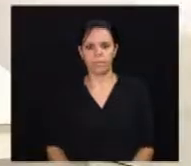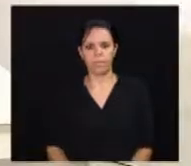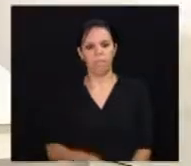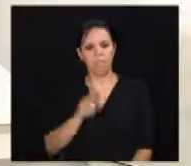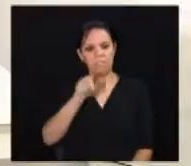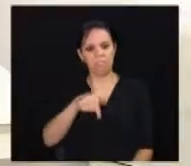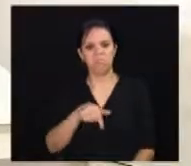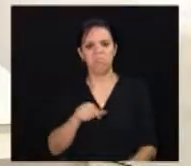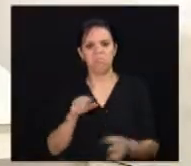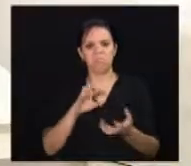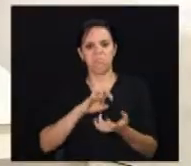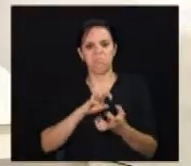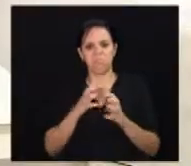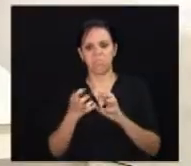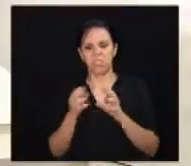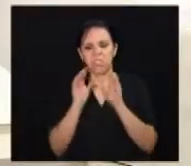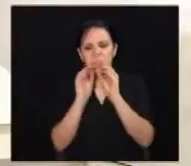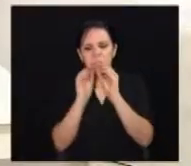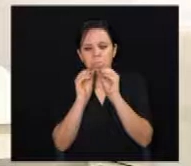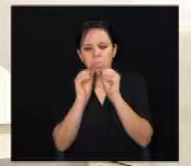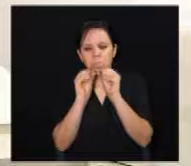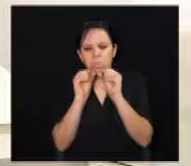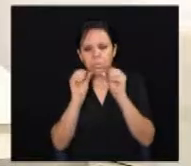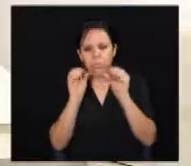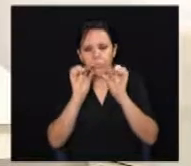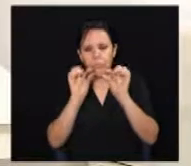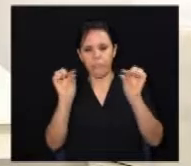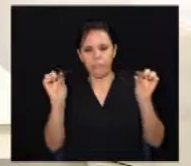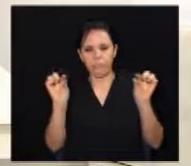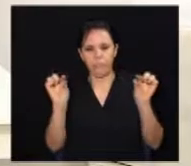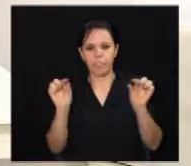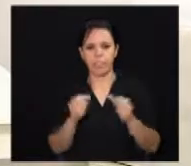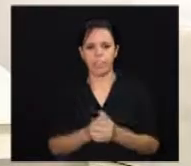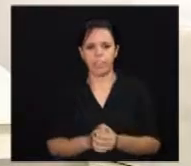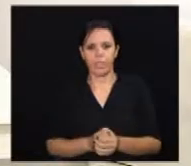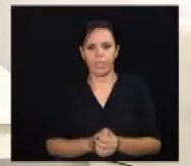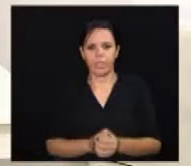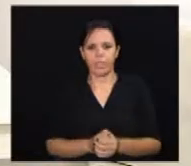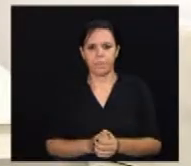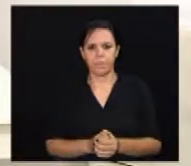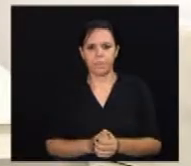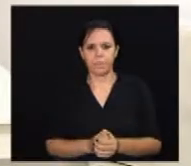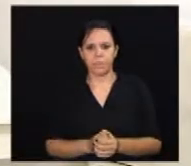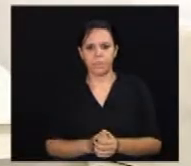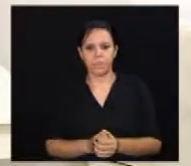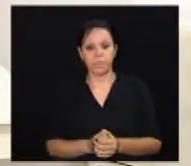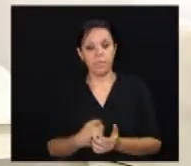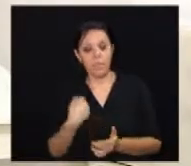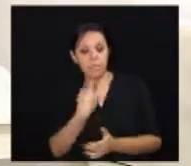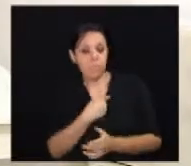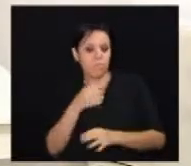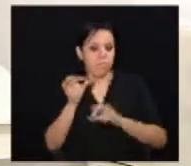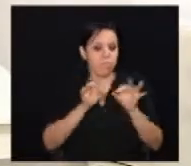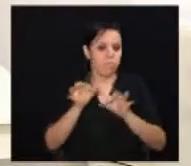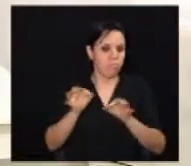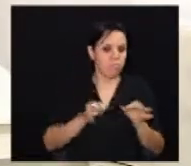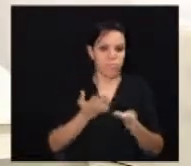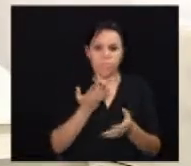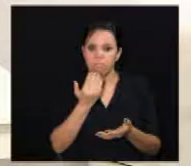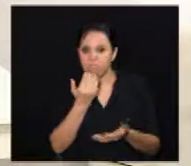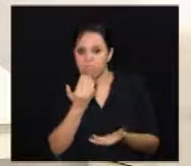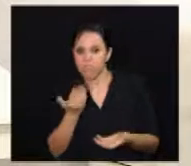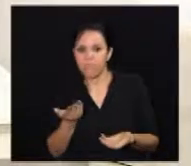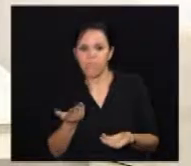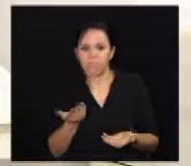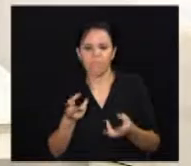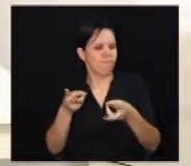Essa massa muito fininha, né? Delicada, né? Muito boa. E é bem aquilo que você... Porque assim, a gente vai fazendo, vai comendo